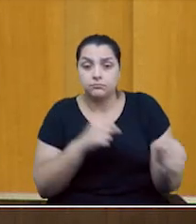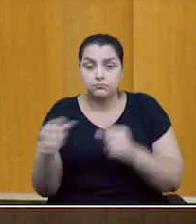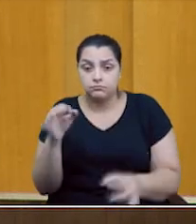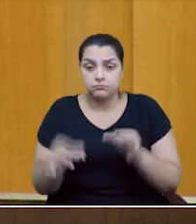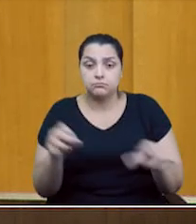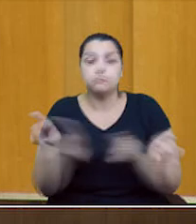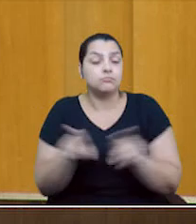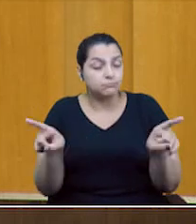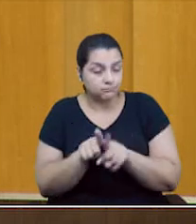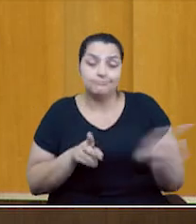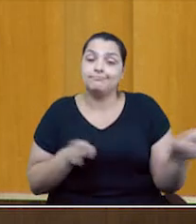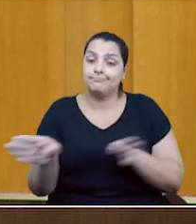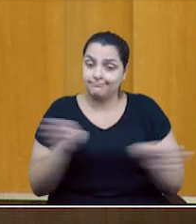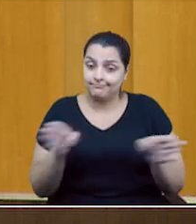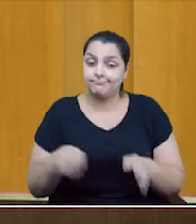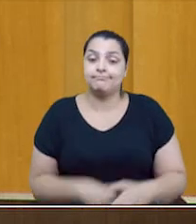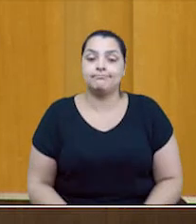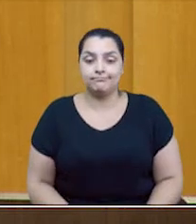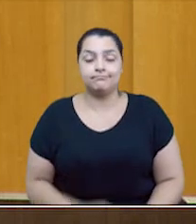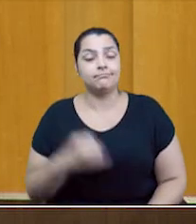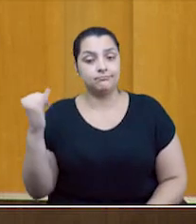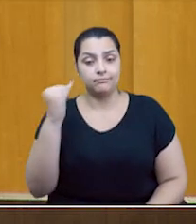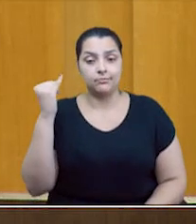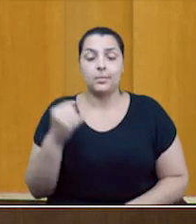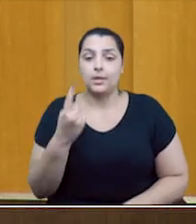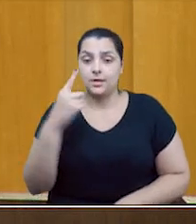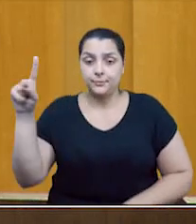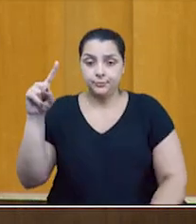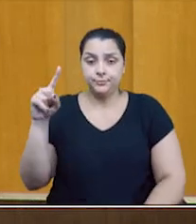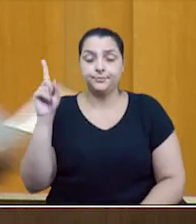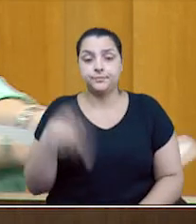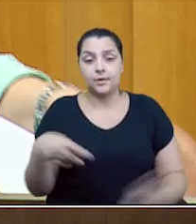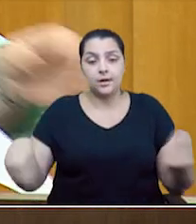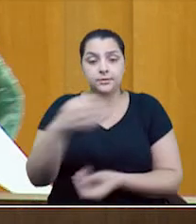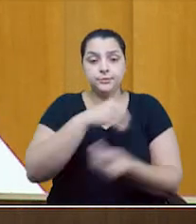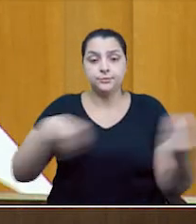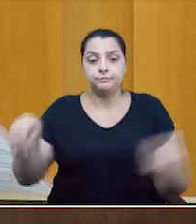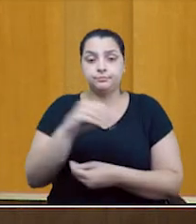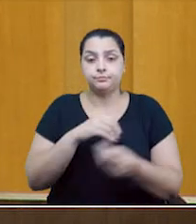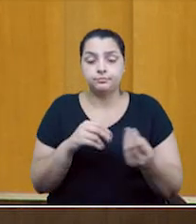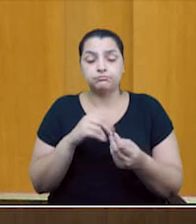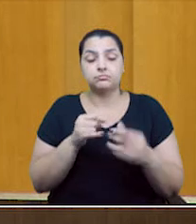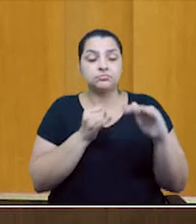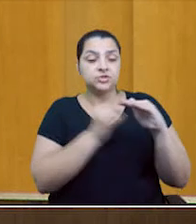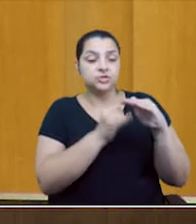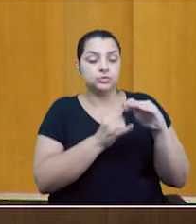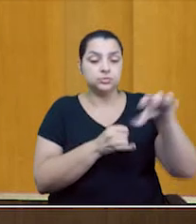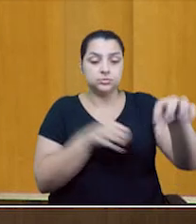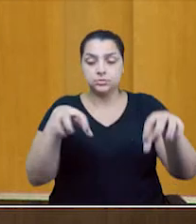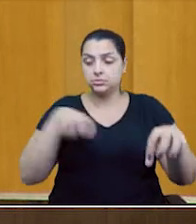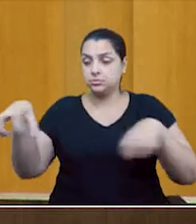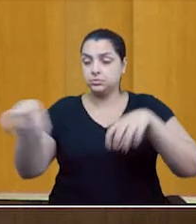acessibilidade. Muito importante. E o último eixo, que é a articulação interinstitucional e social, com fomento